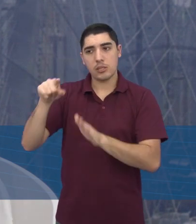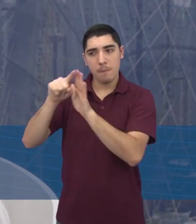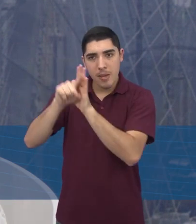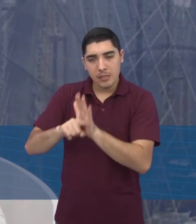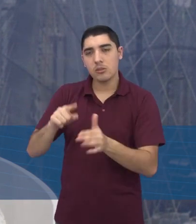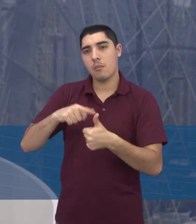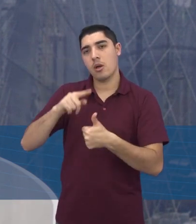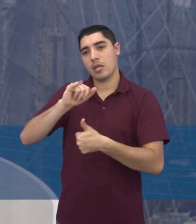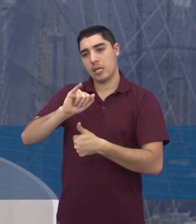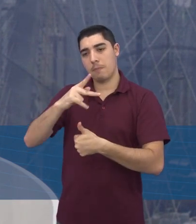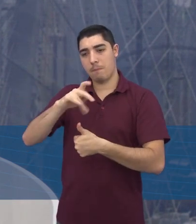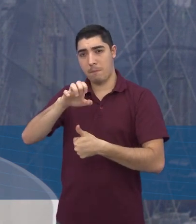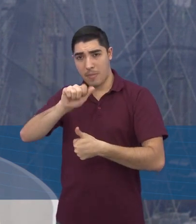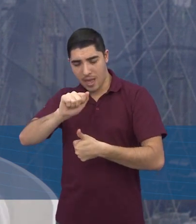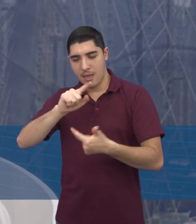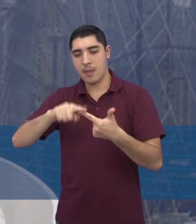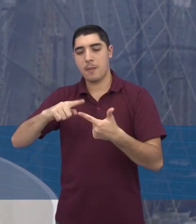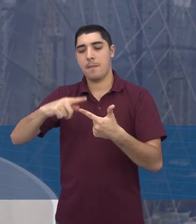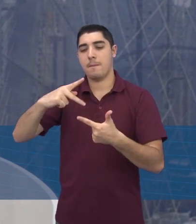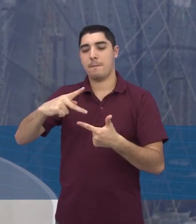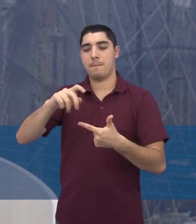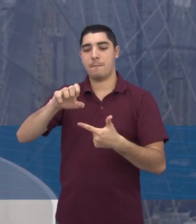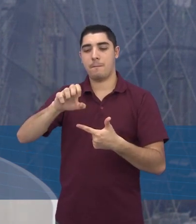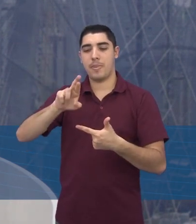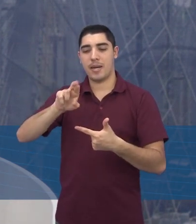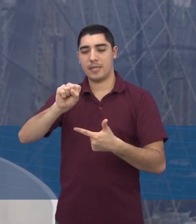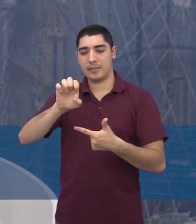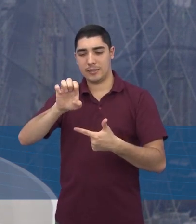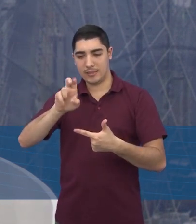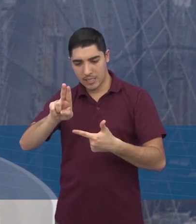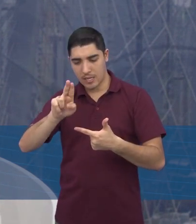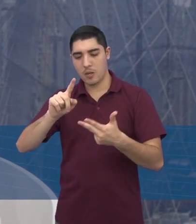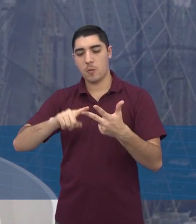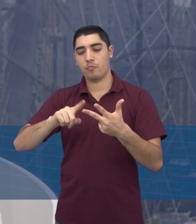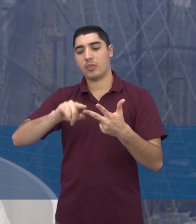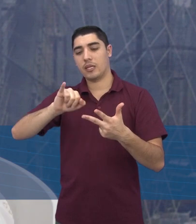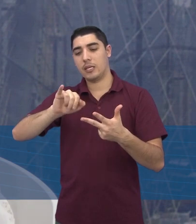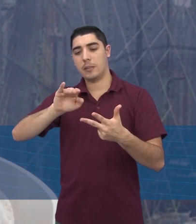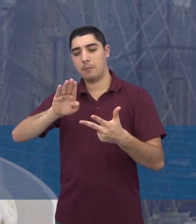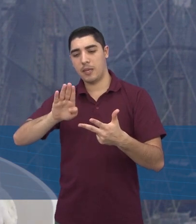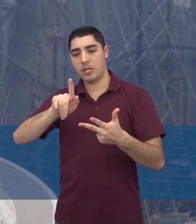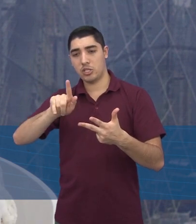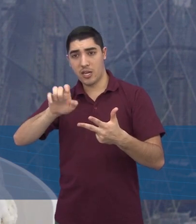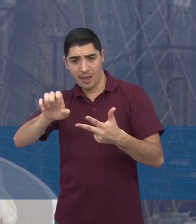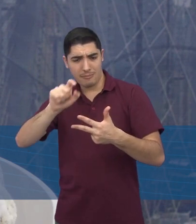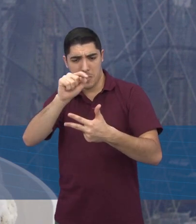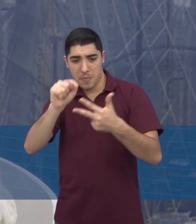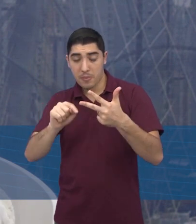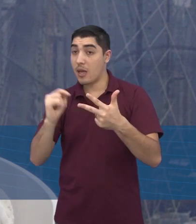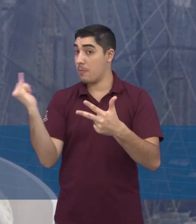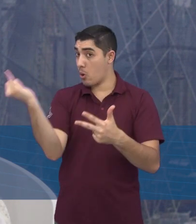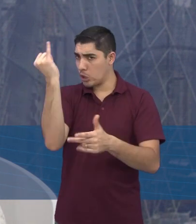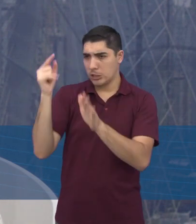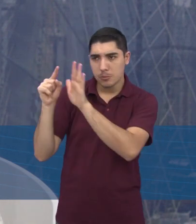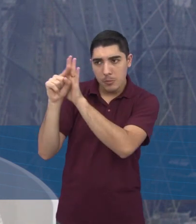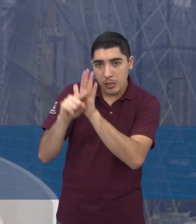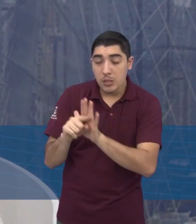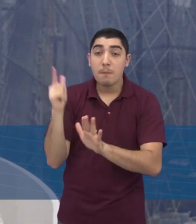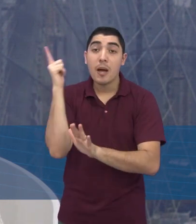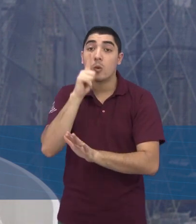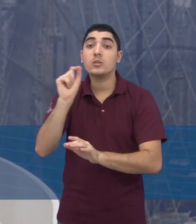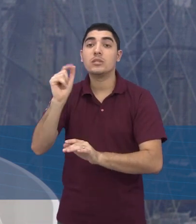como o do IPEA, né, da Fundação Perseu Abramo, do IBGE, são indicadores que dão o norte